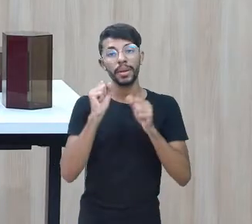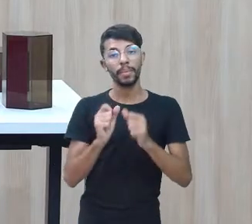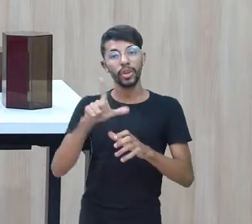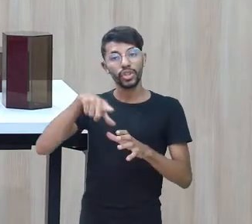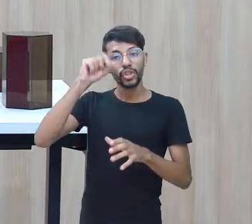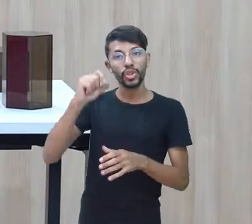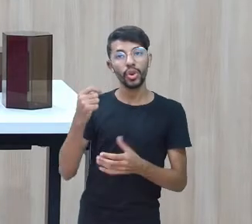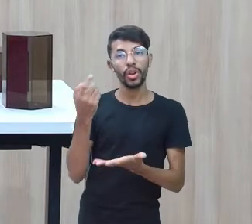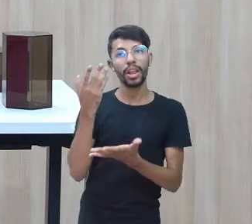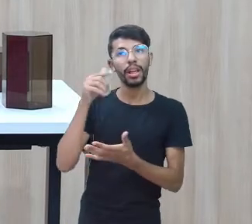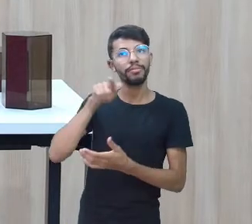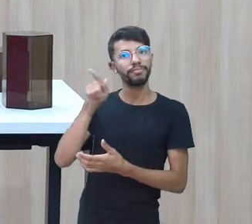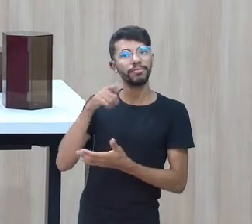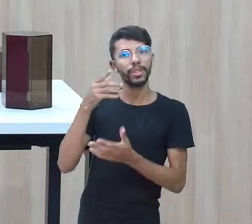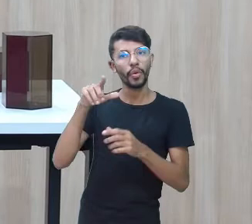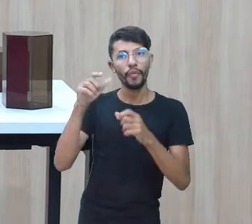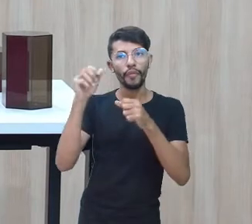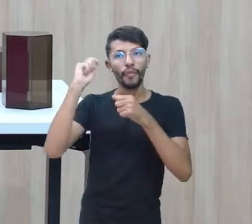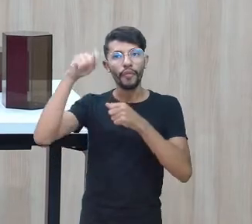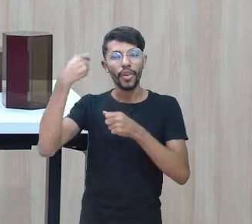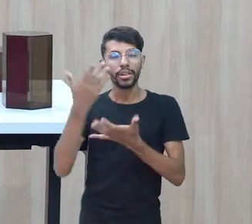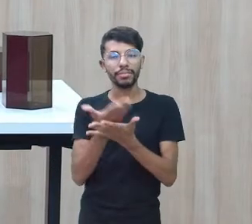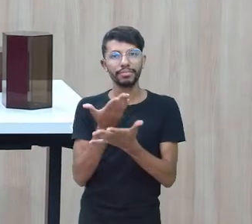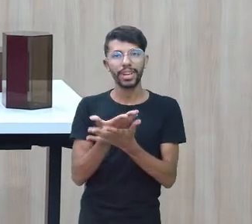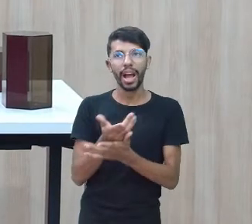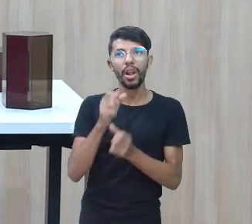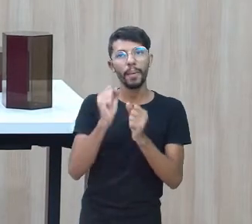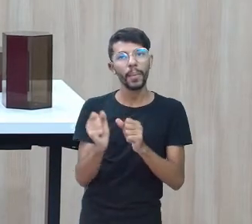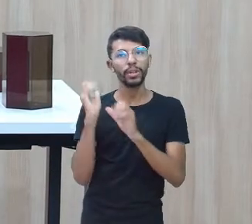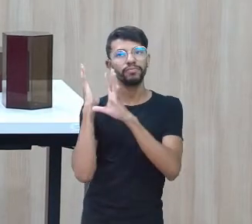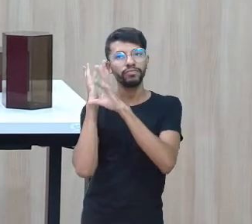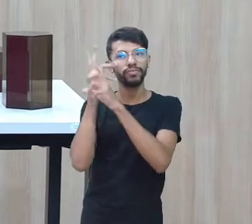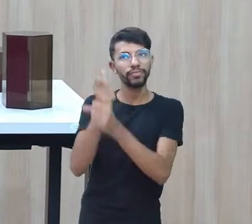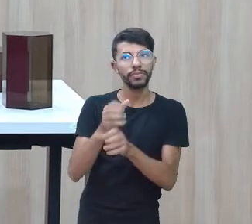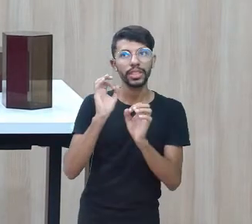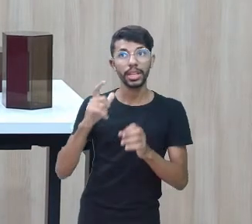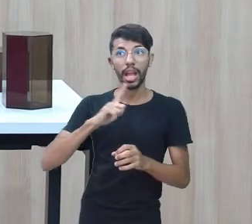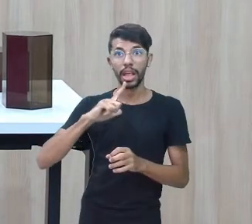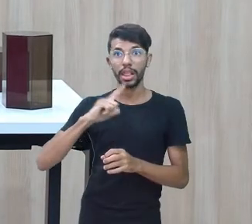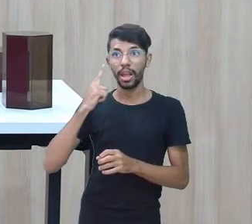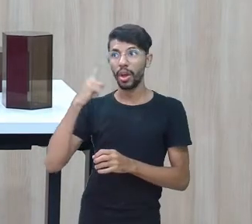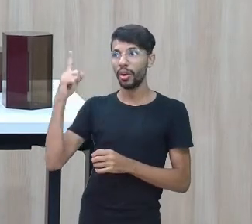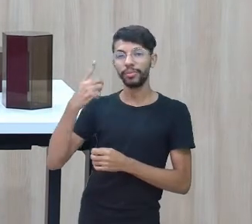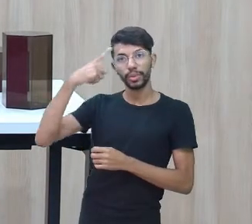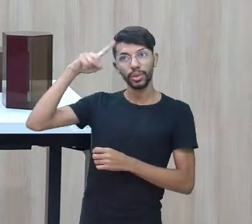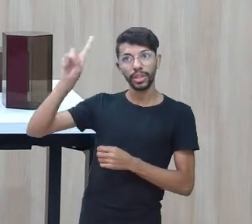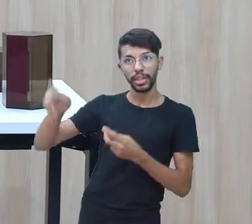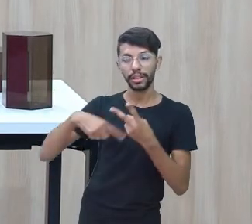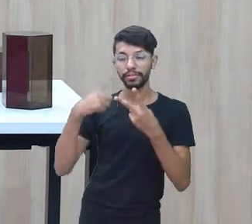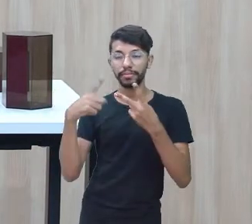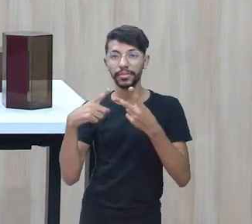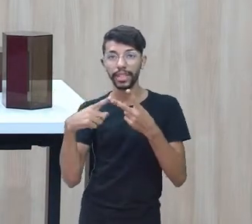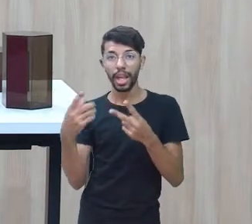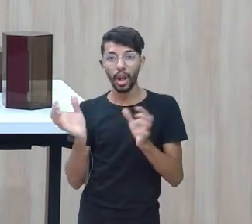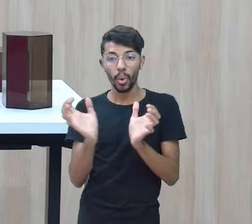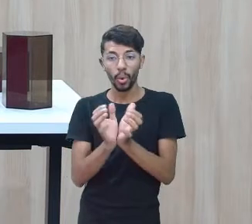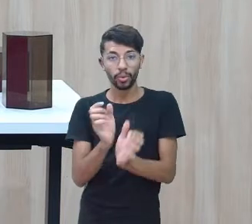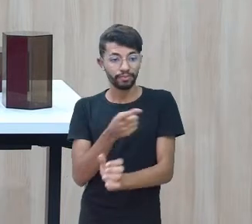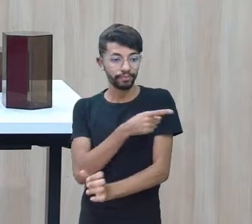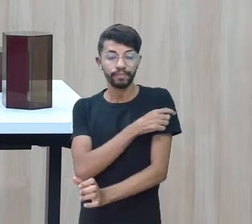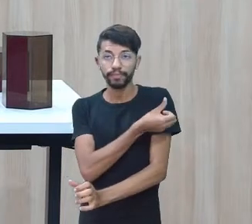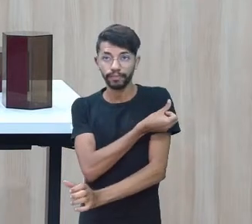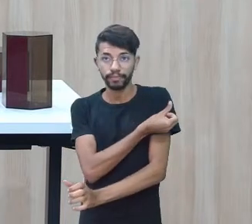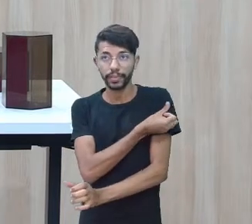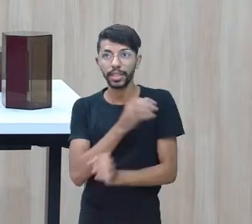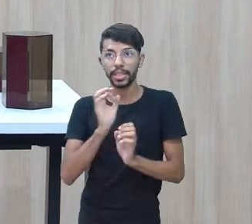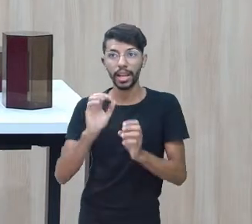quer revisar, né? Então, ó, as aulas estão sendo salvas com a data, a série e a disciplina. Então, hoje, por exemplo,